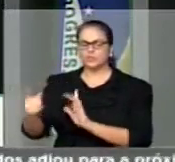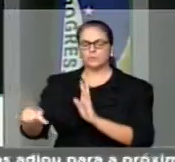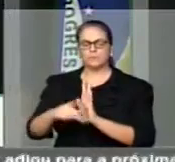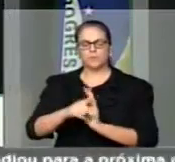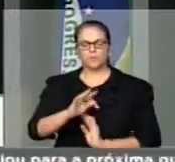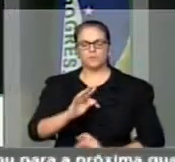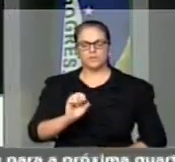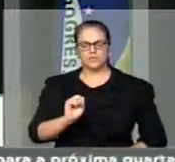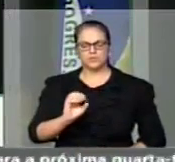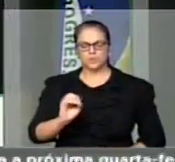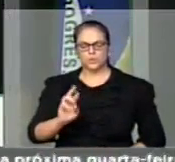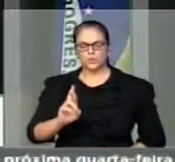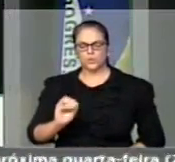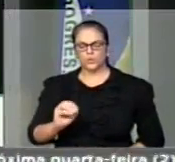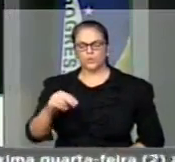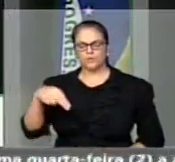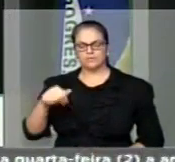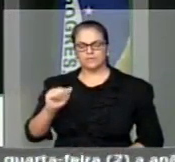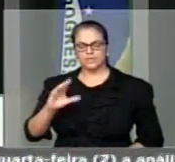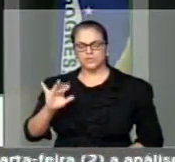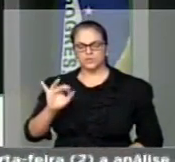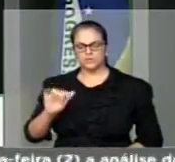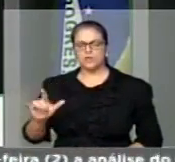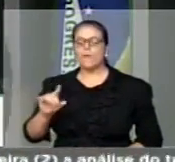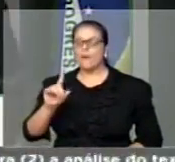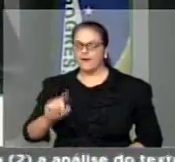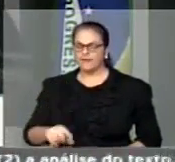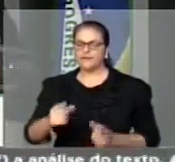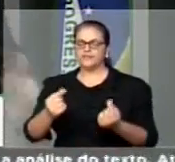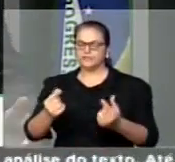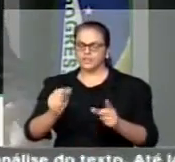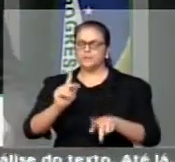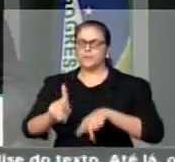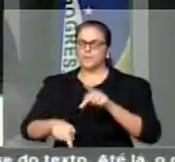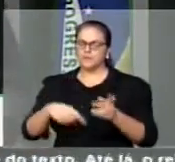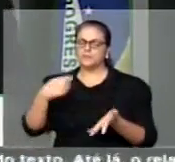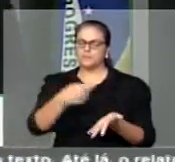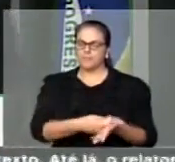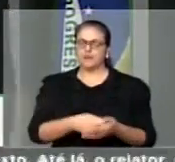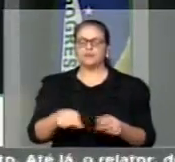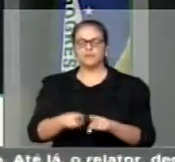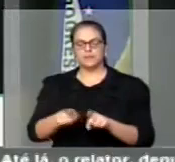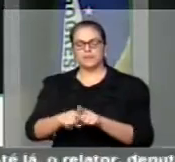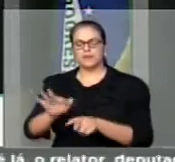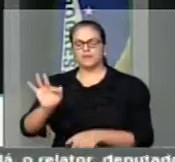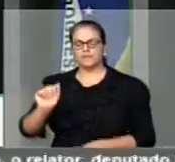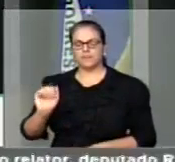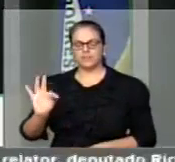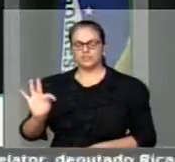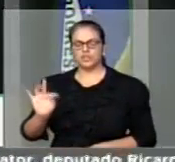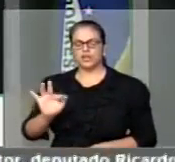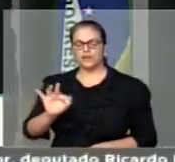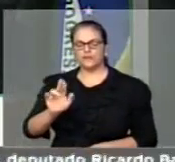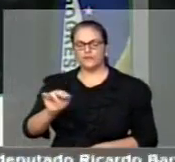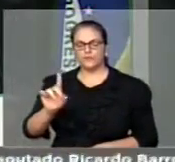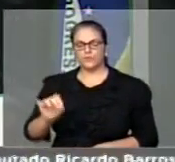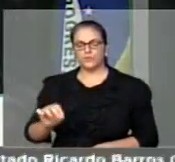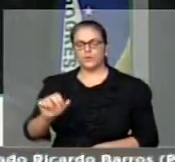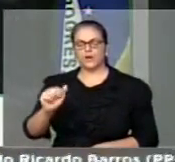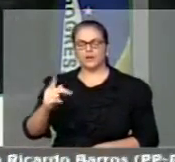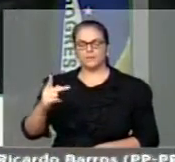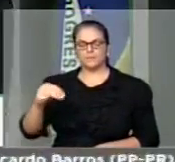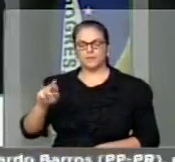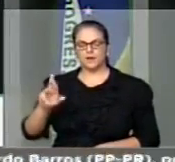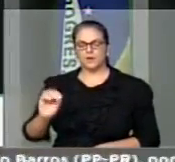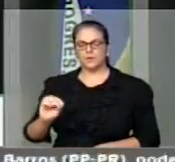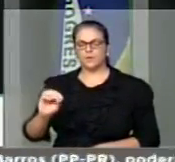Nacional, quer dizer, são impostos pagos pelos brasileiros, e pelo FAT, que é o Fundo de Amparo do Trabalhador, recursos